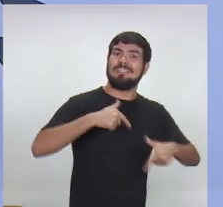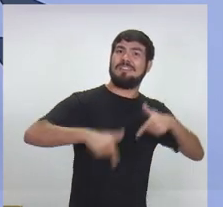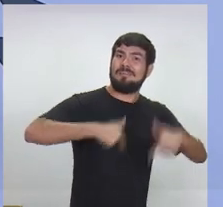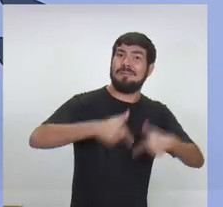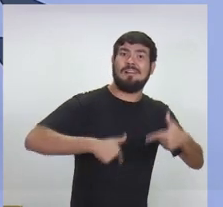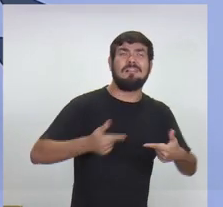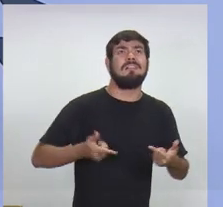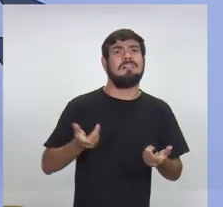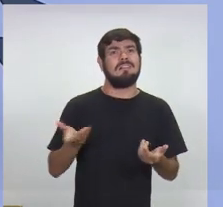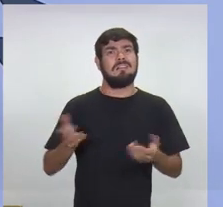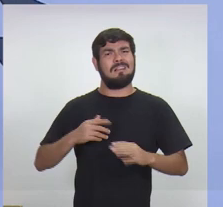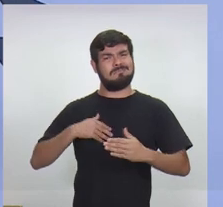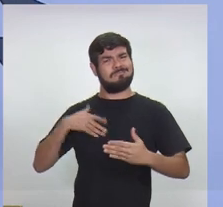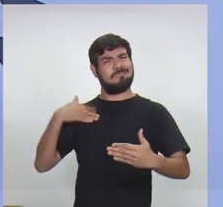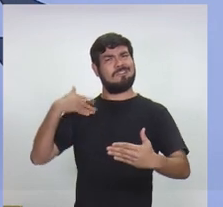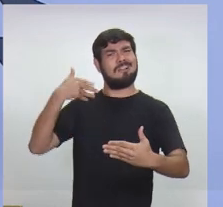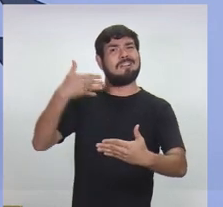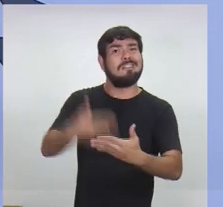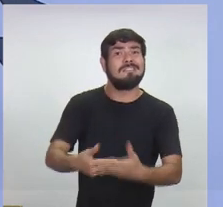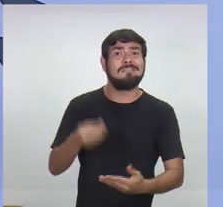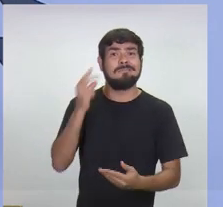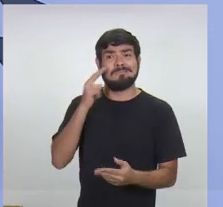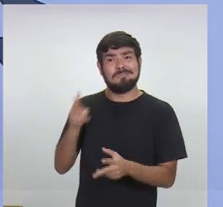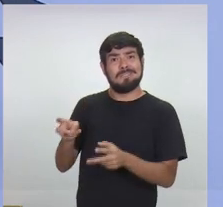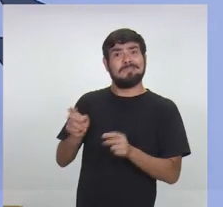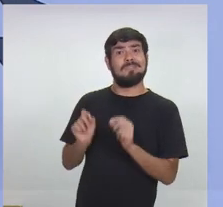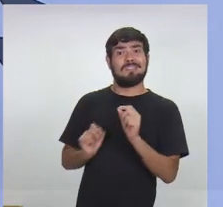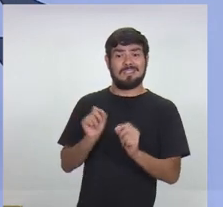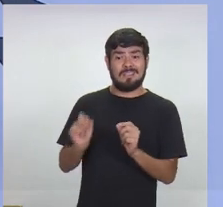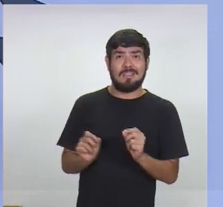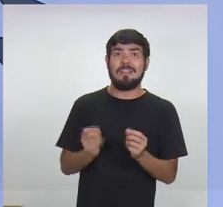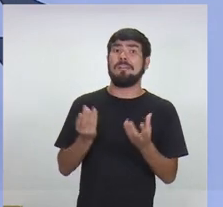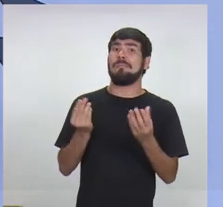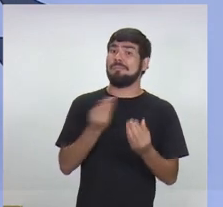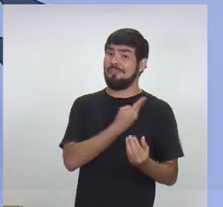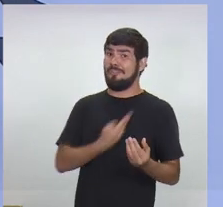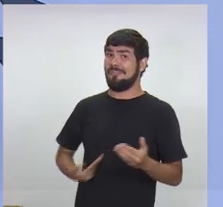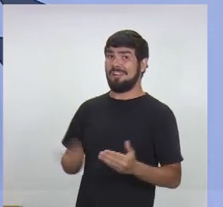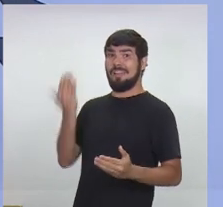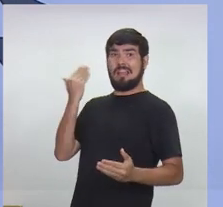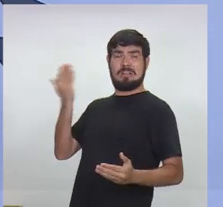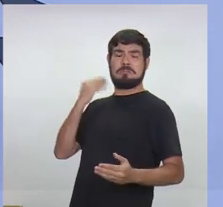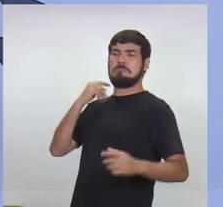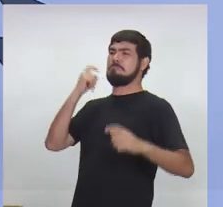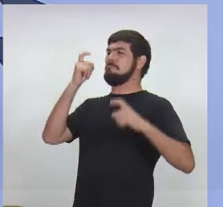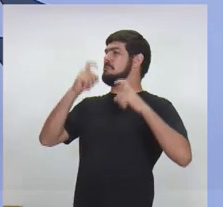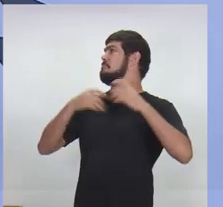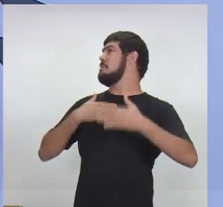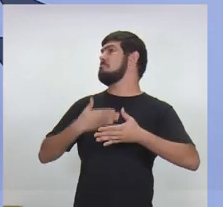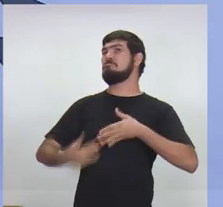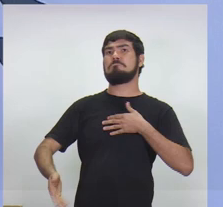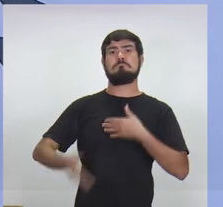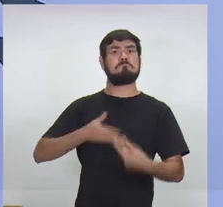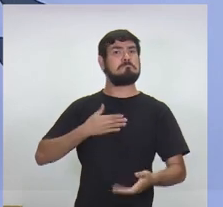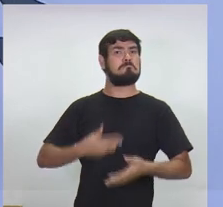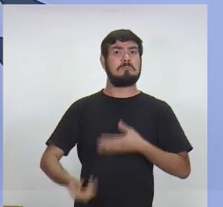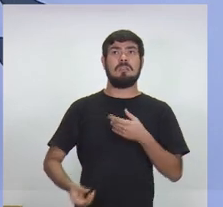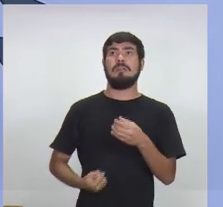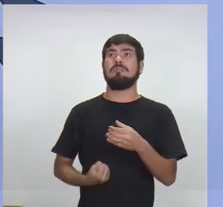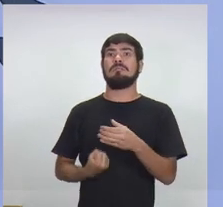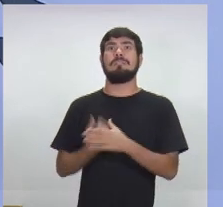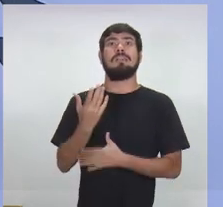gente tem percebido é que há muitos governantes não se preocuparam em desenvolver outras matrizes econômicas